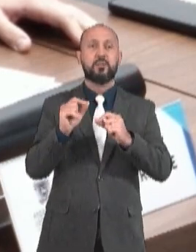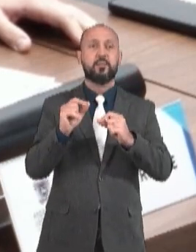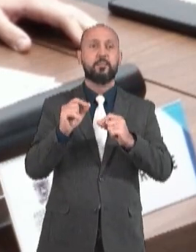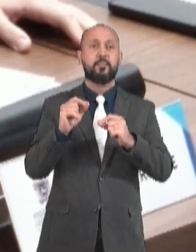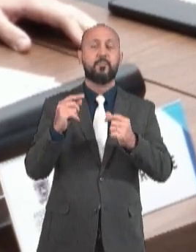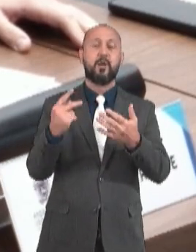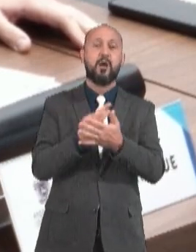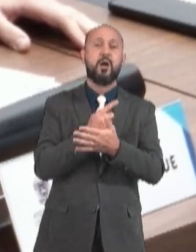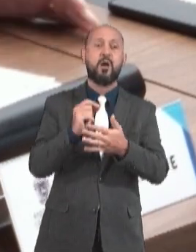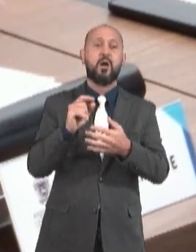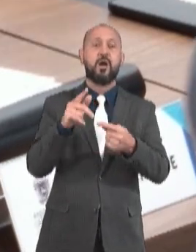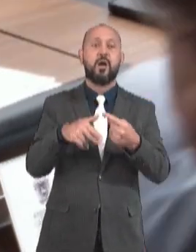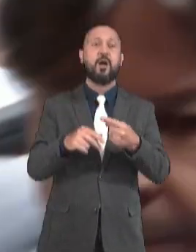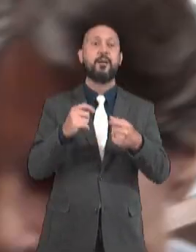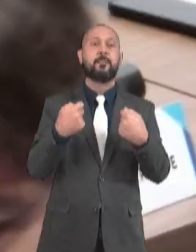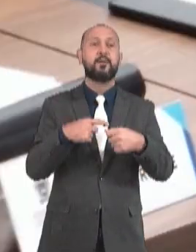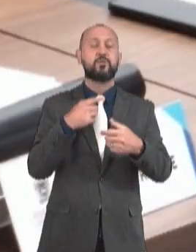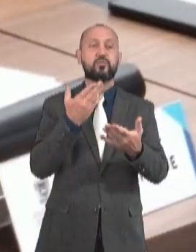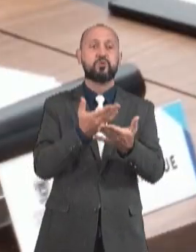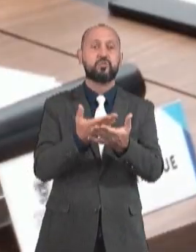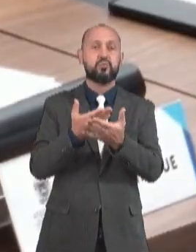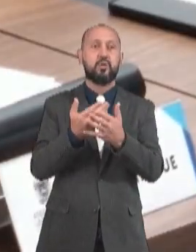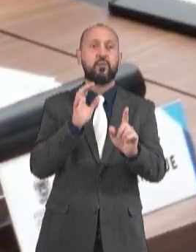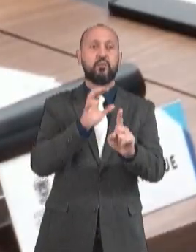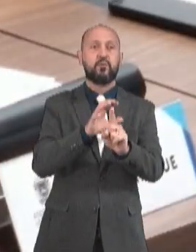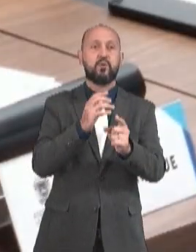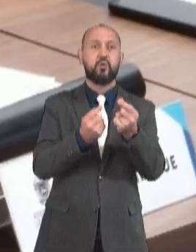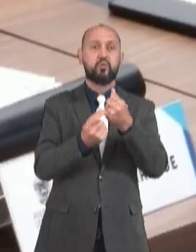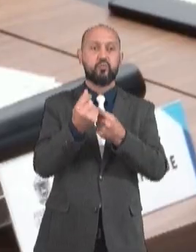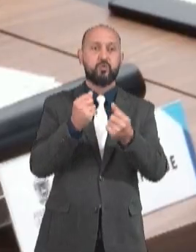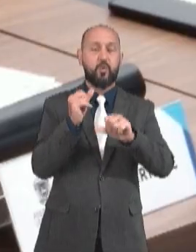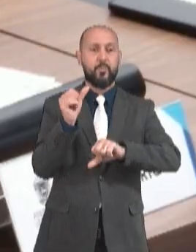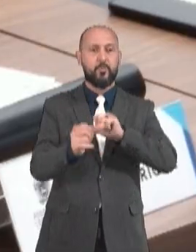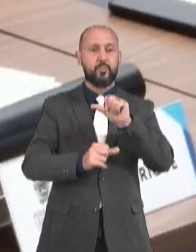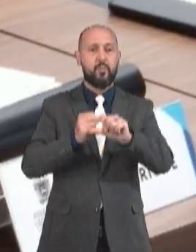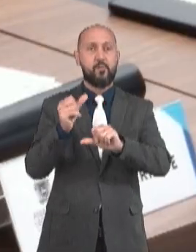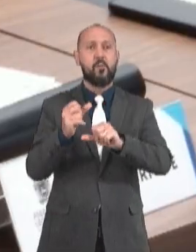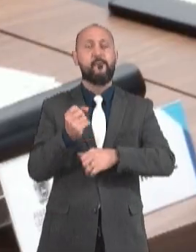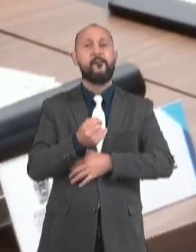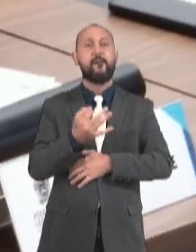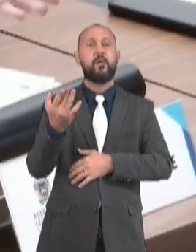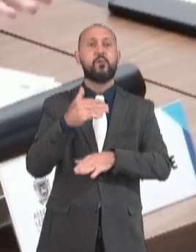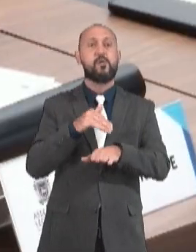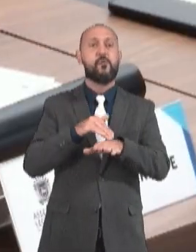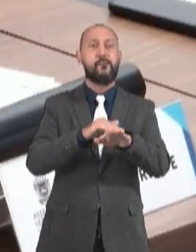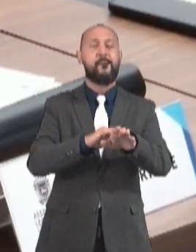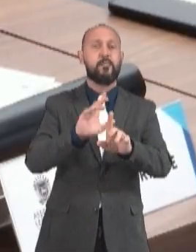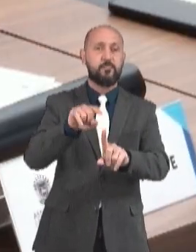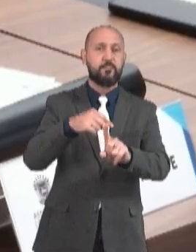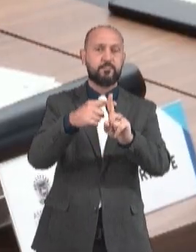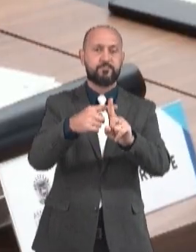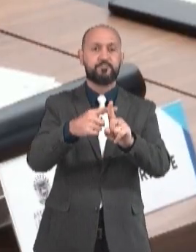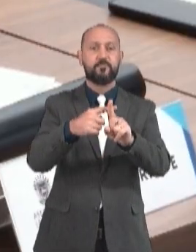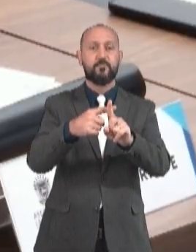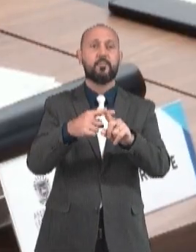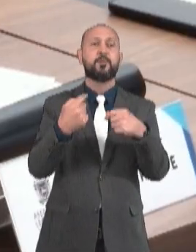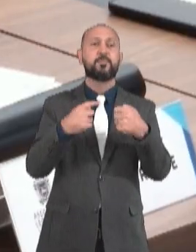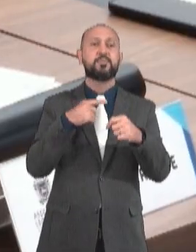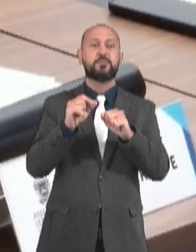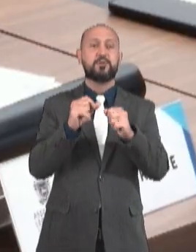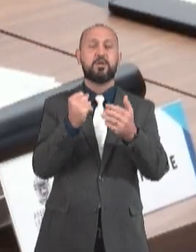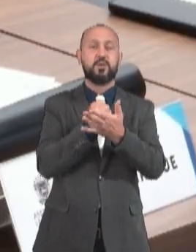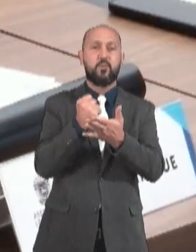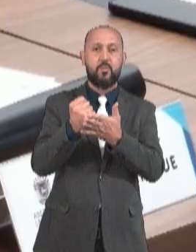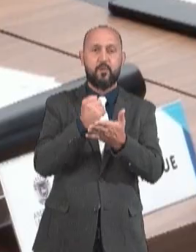uma inconstitucionalidade seria a necessidade do estudo de impacto financeiro com a mudança. Quantos caminhões a mais deveriam